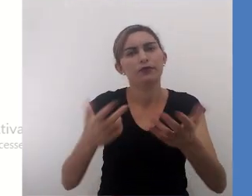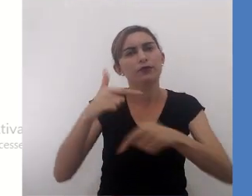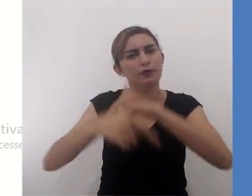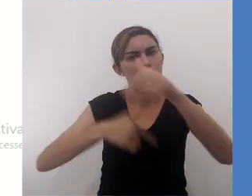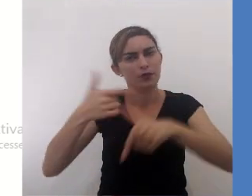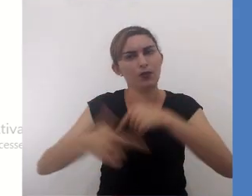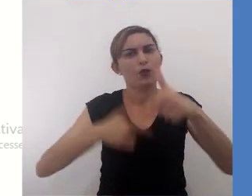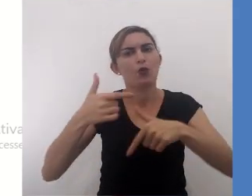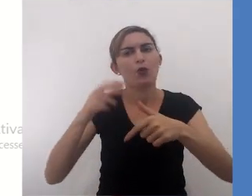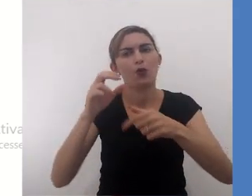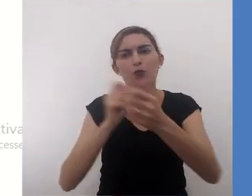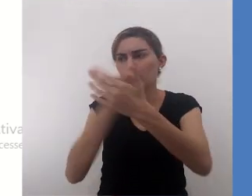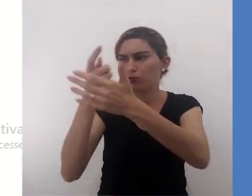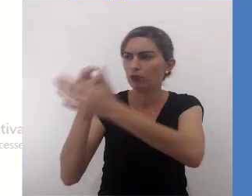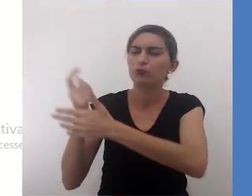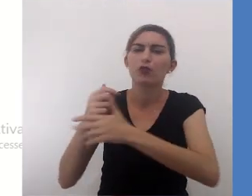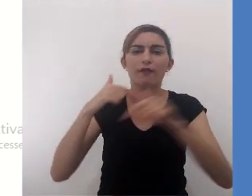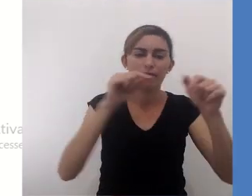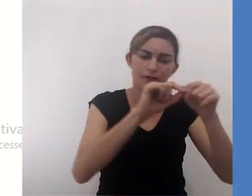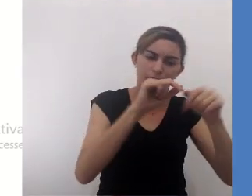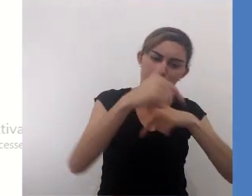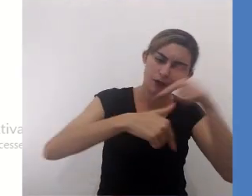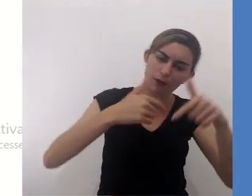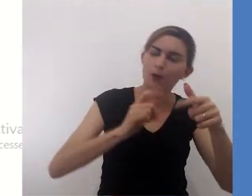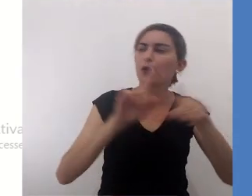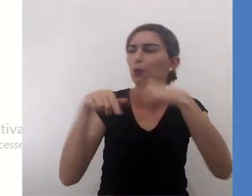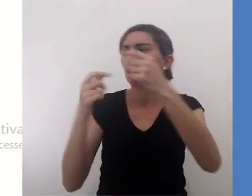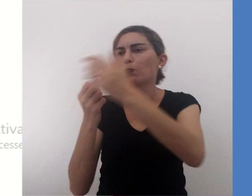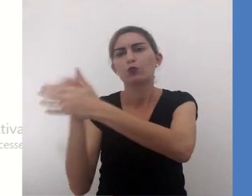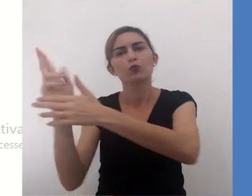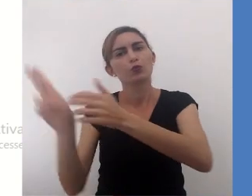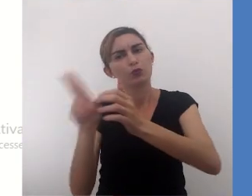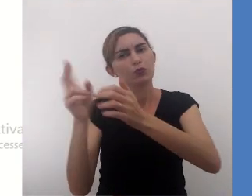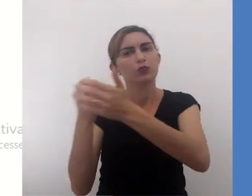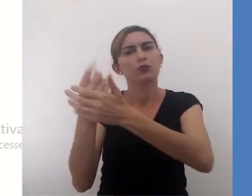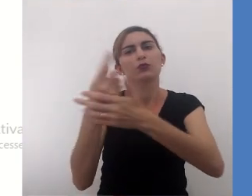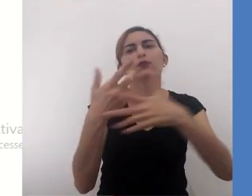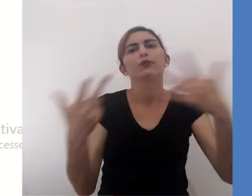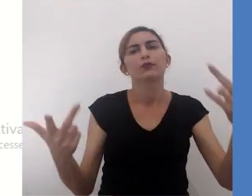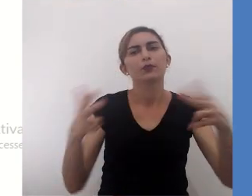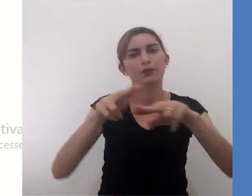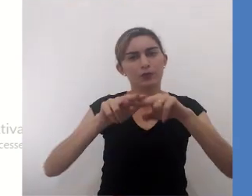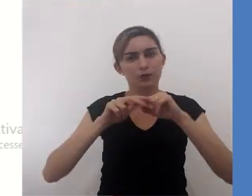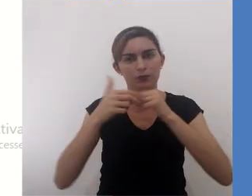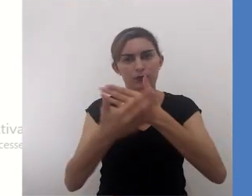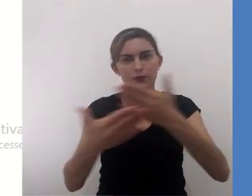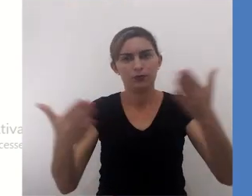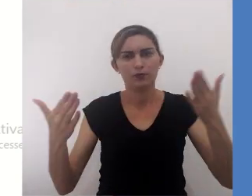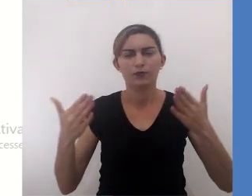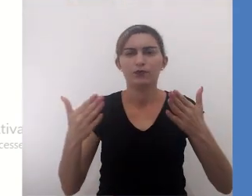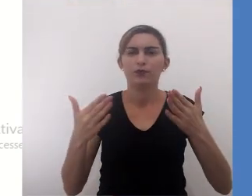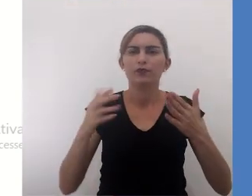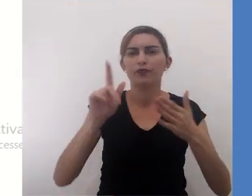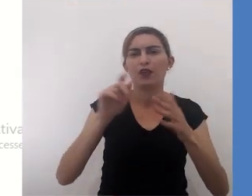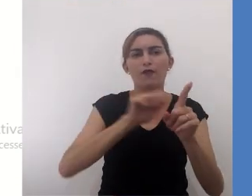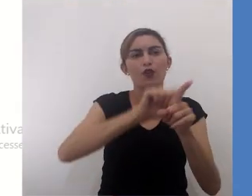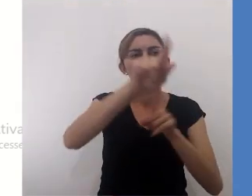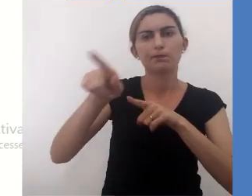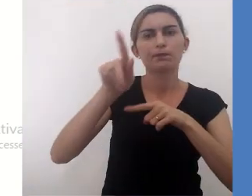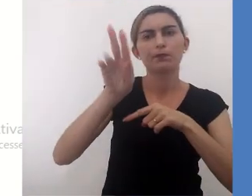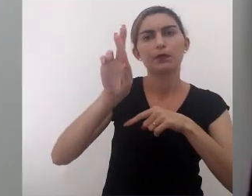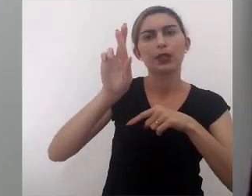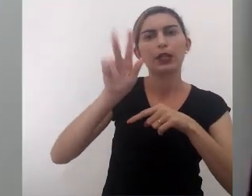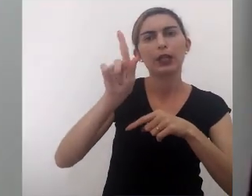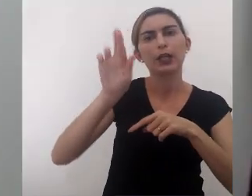produtores e consumidores do que fabricavam, né? Por conta disso, foi banido da Grã-Bretanha.